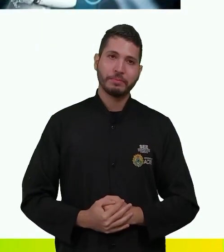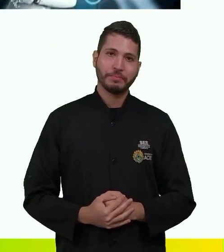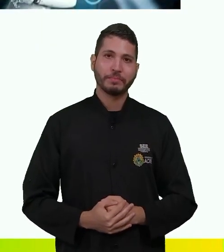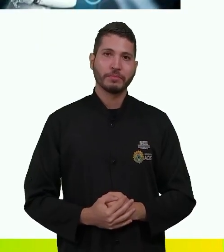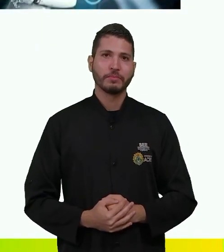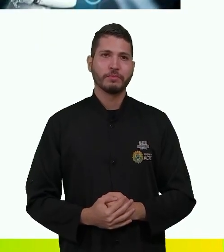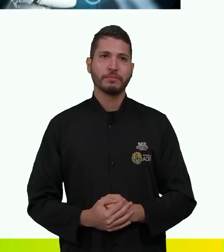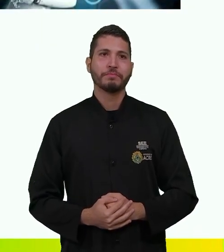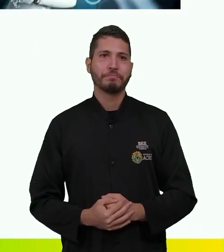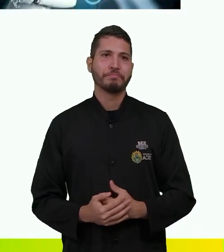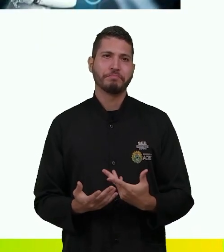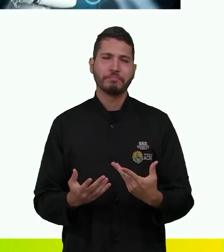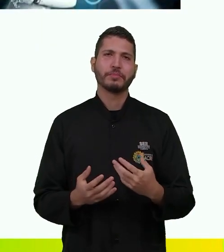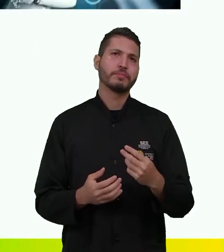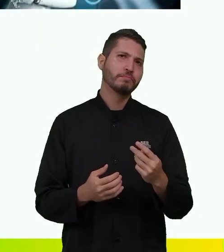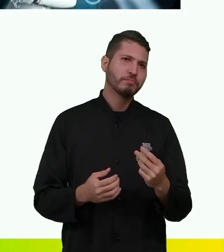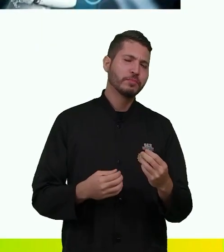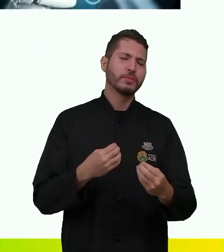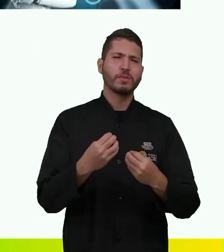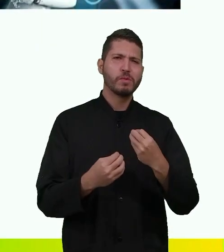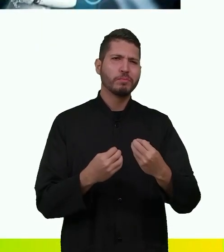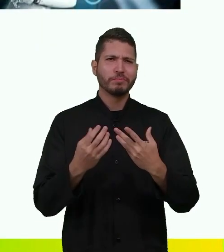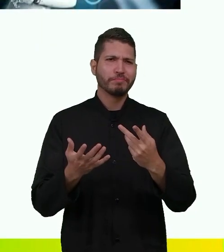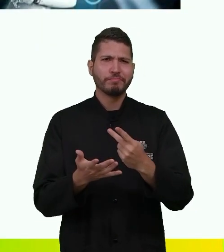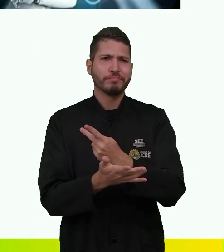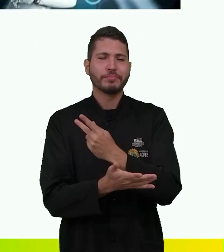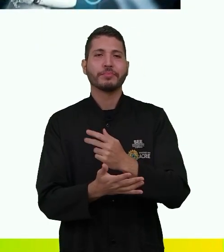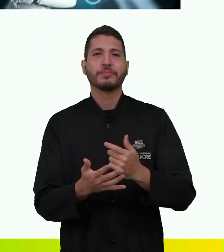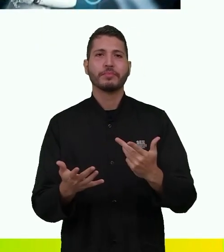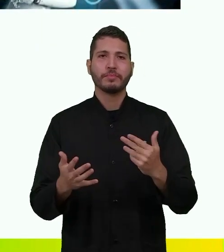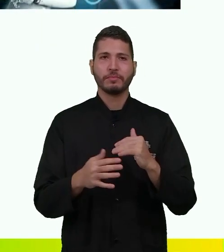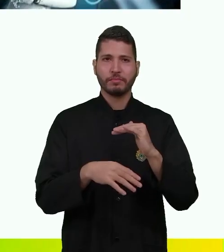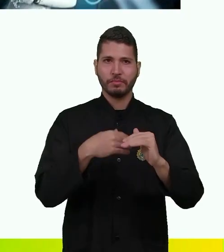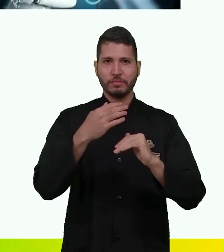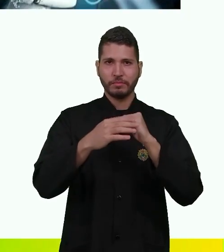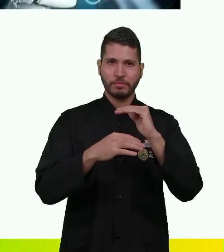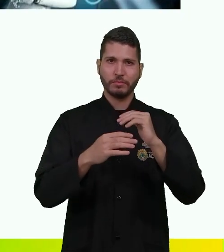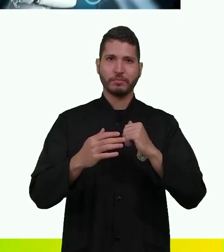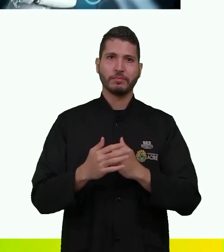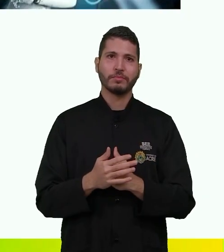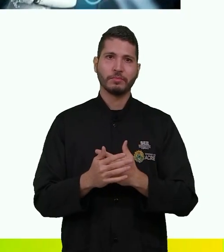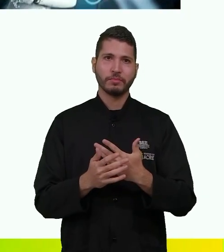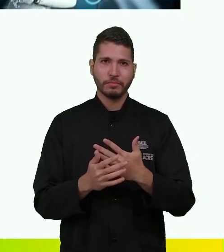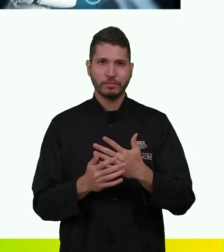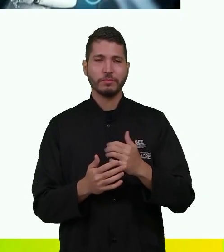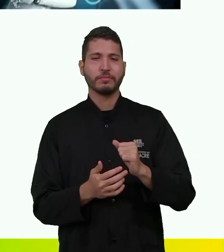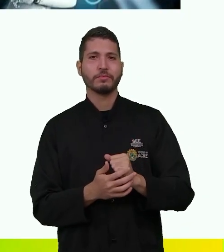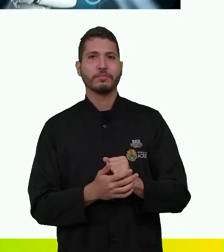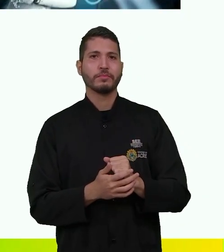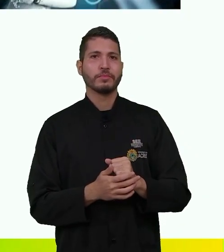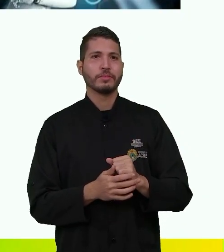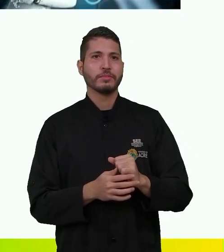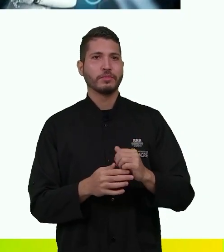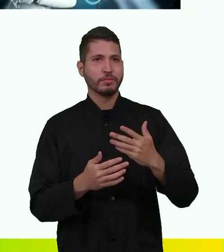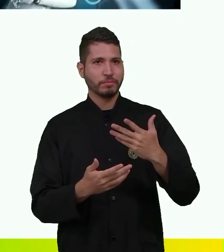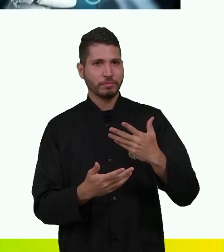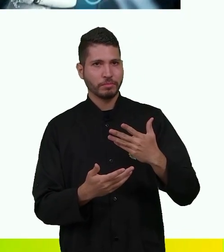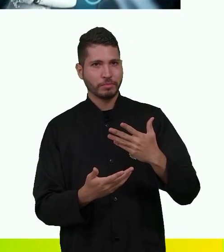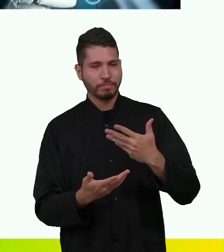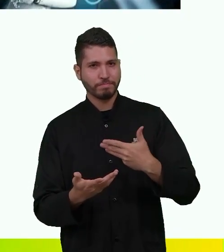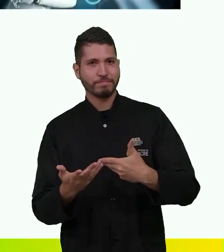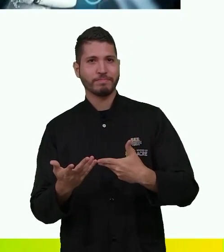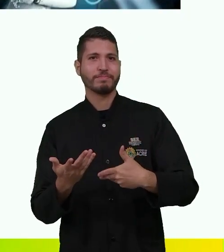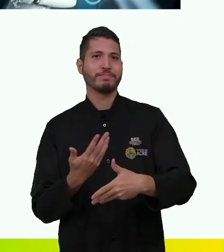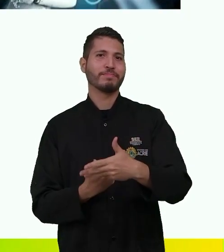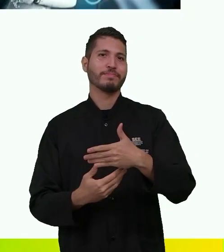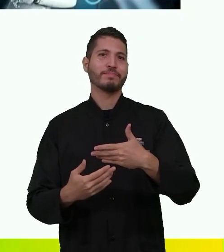ocorre? O progresso em cada um desses campos ocorre de maneira interconectada compartilhando suas inovações